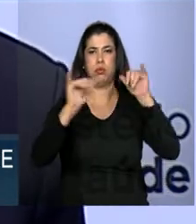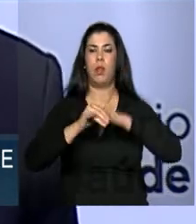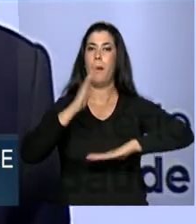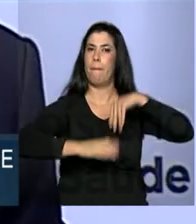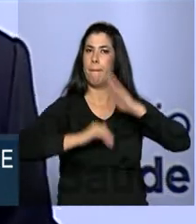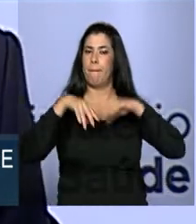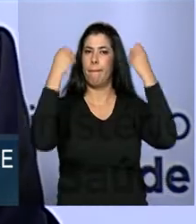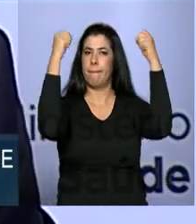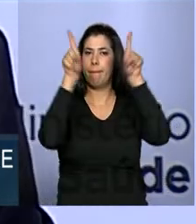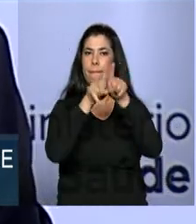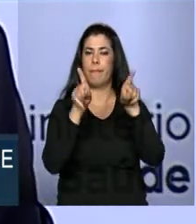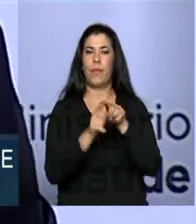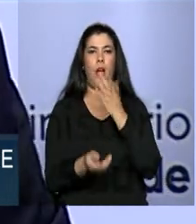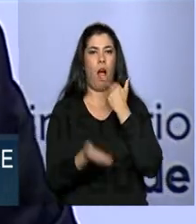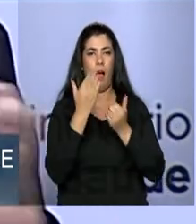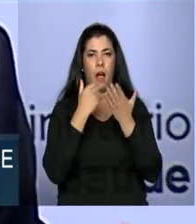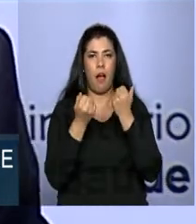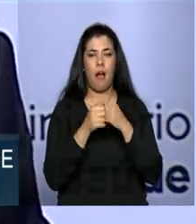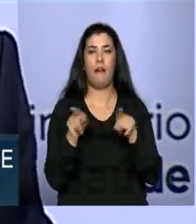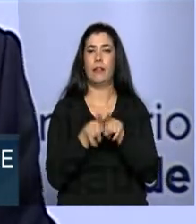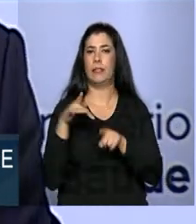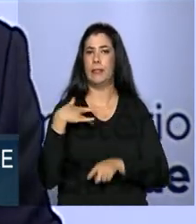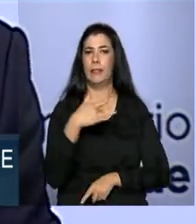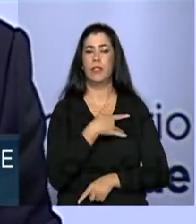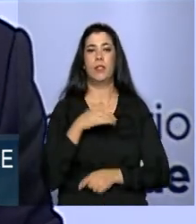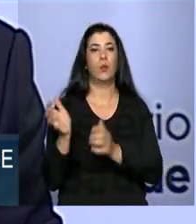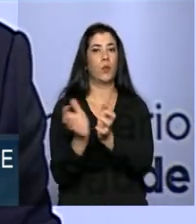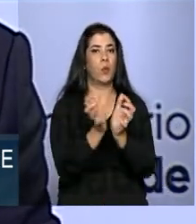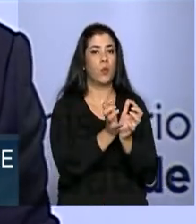vez mais alimentação saudável, enfim, esse